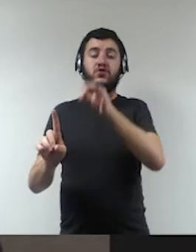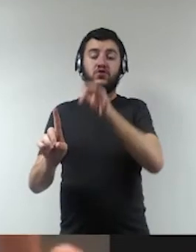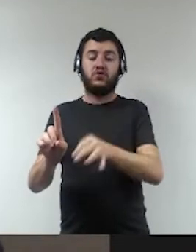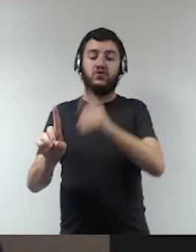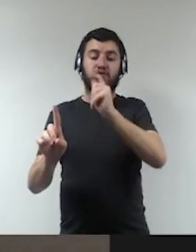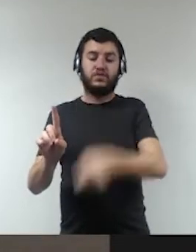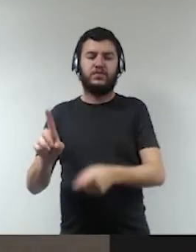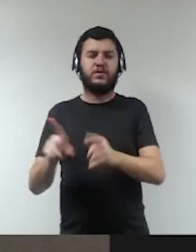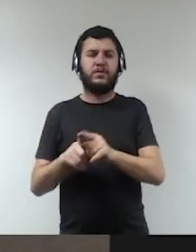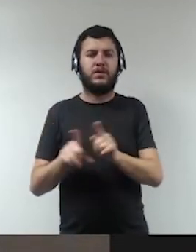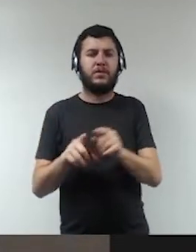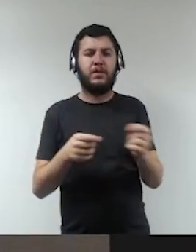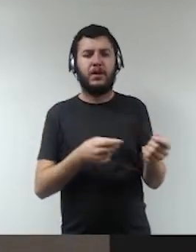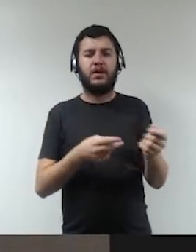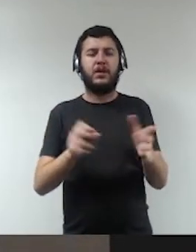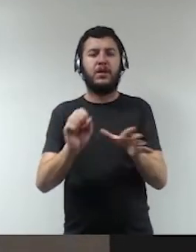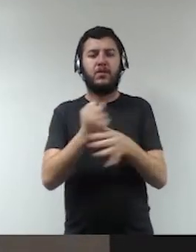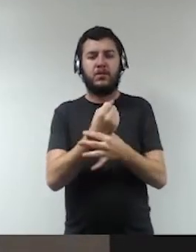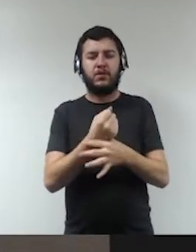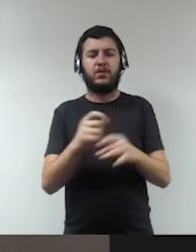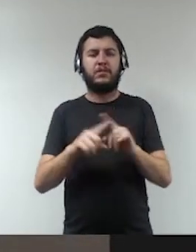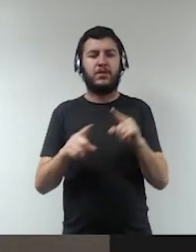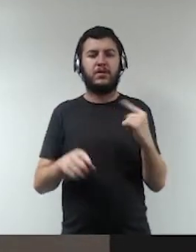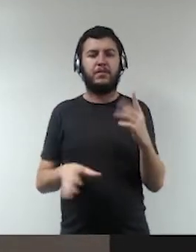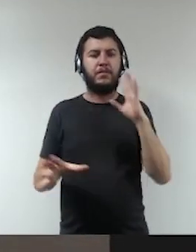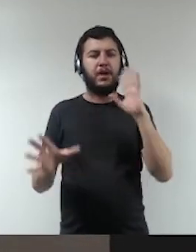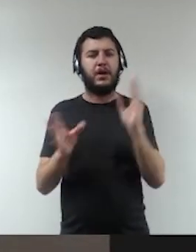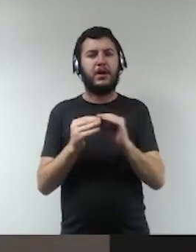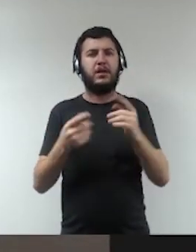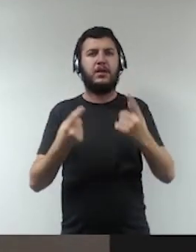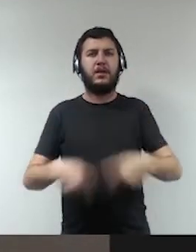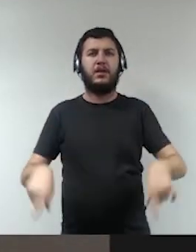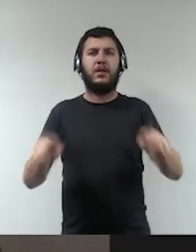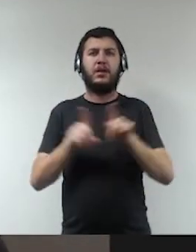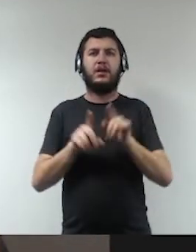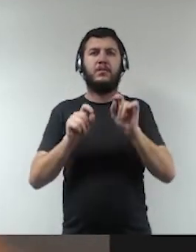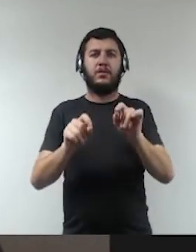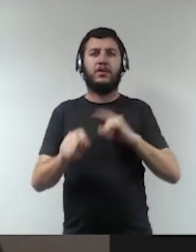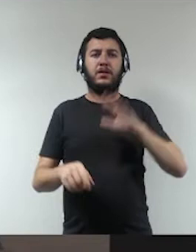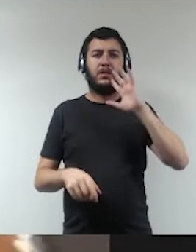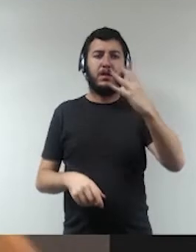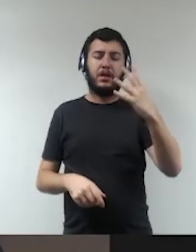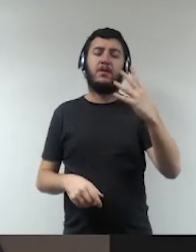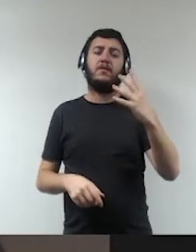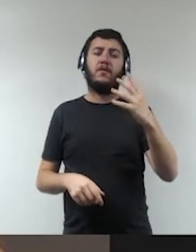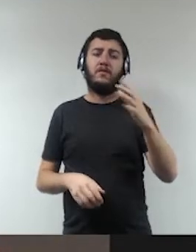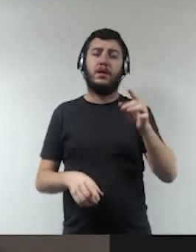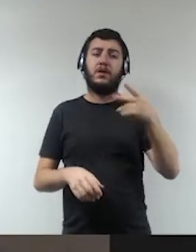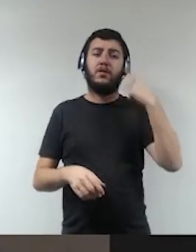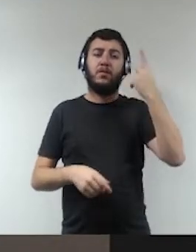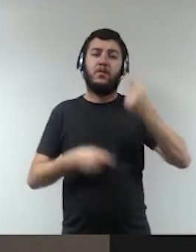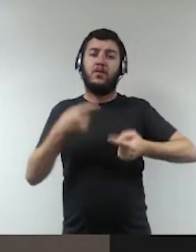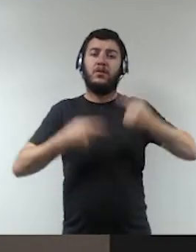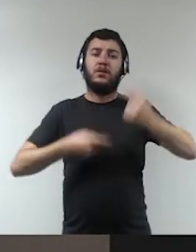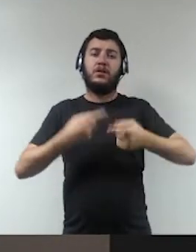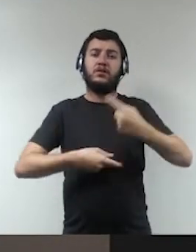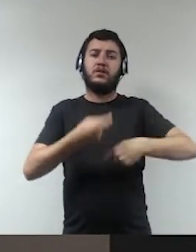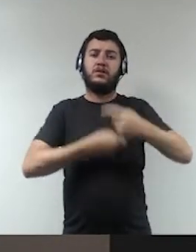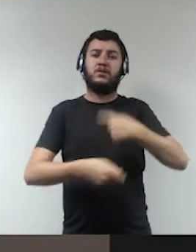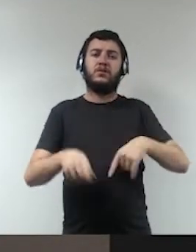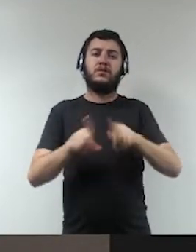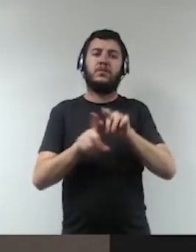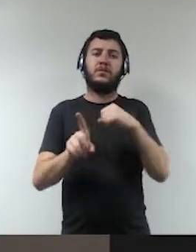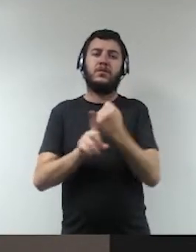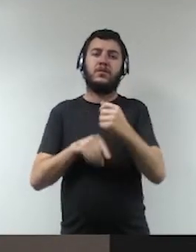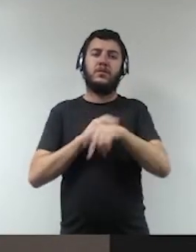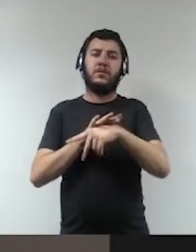que me parece absolutamente necessário ao desenvolvimento político, econômico e social do